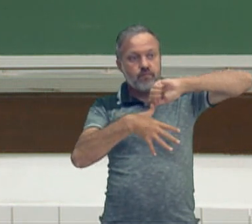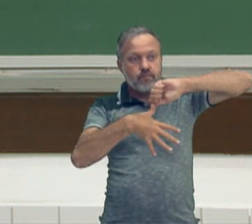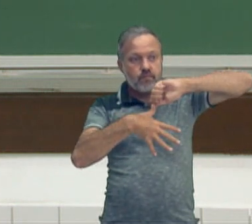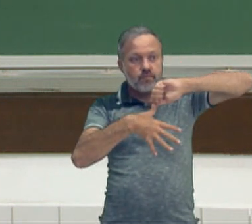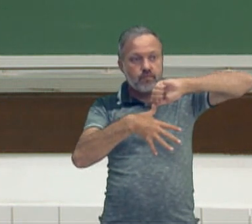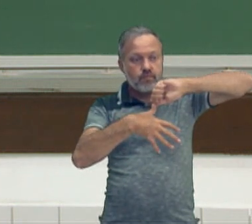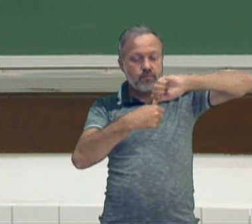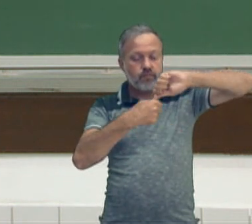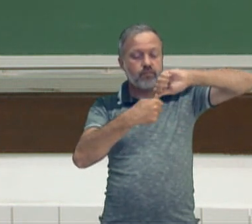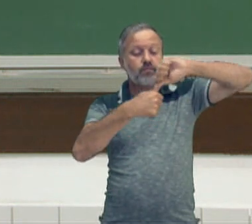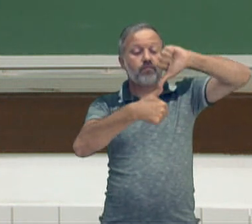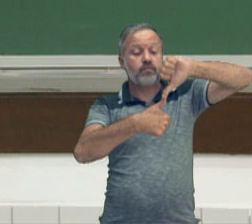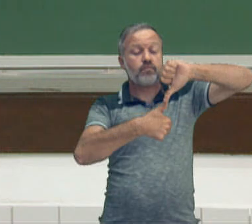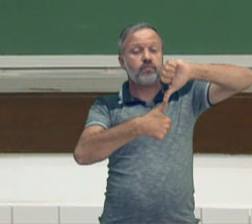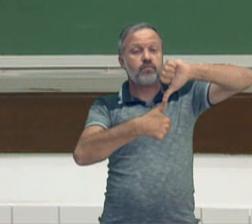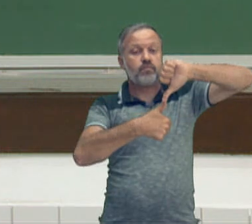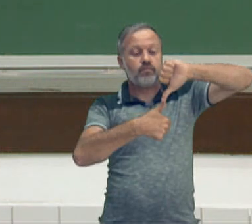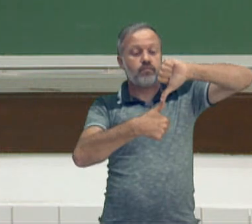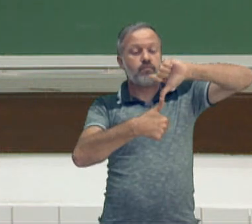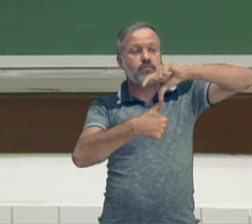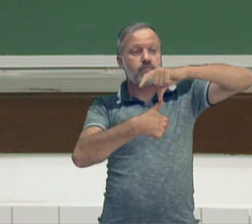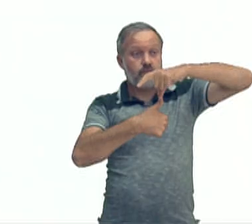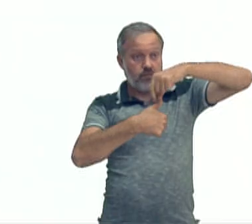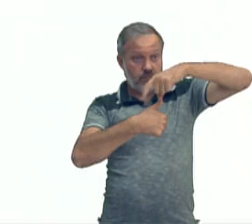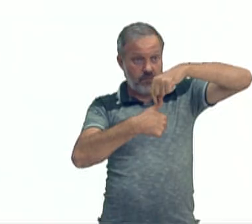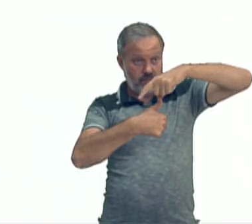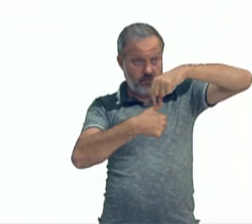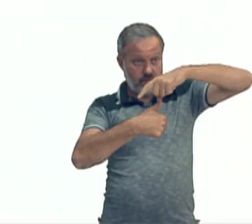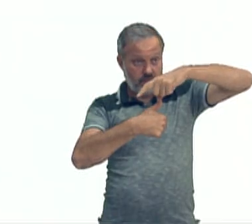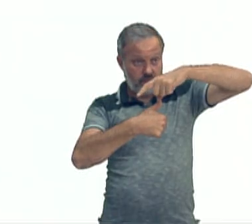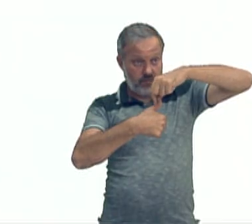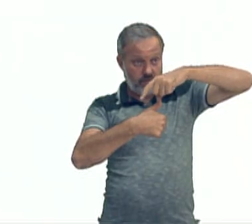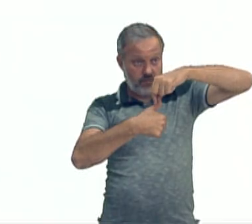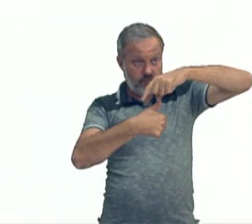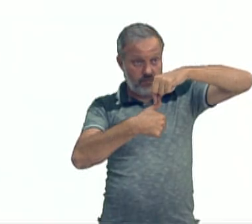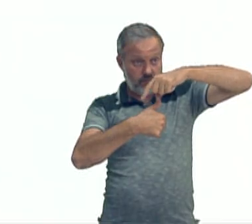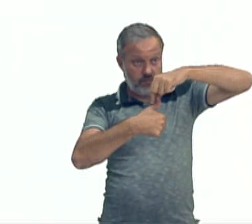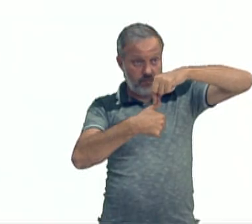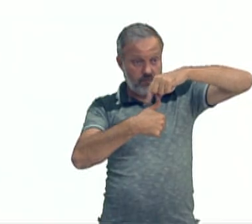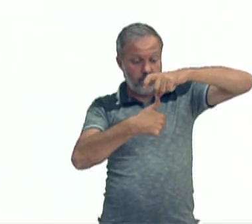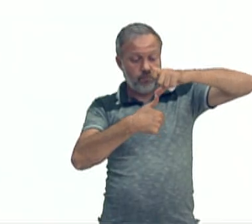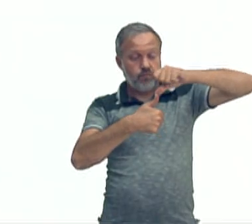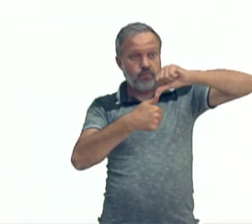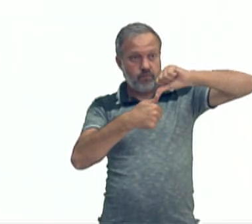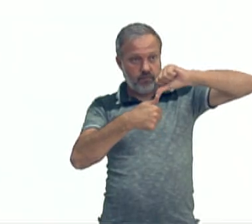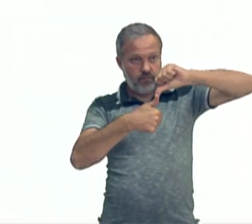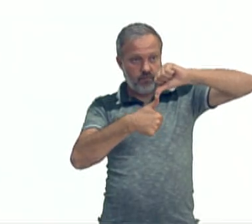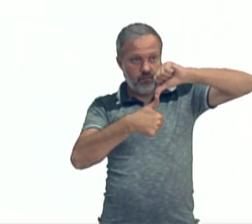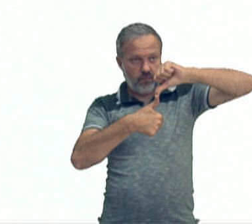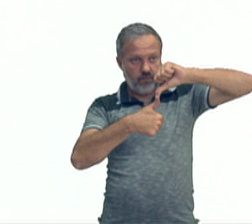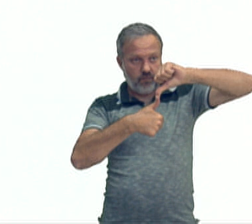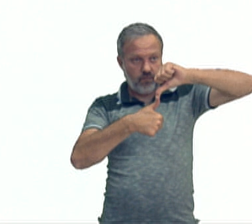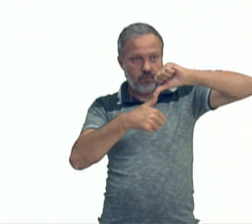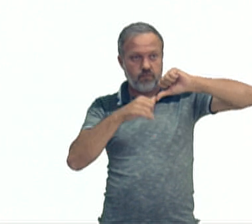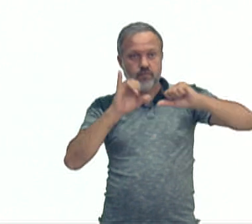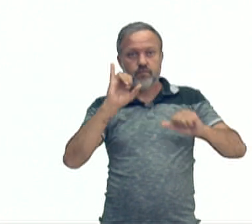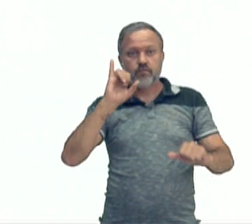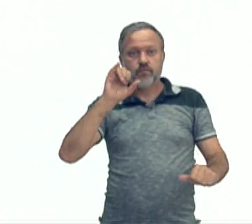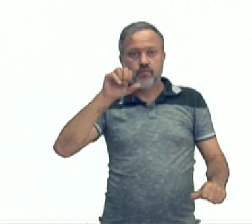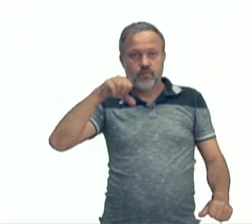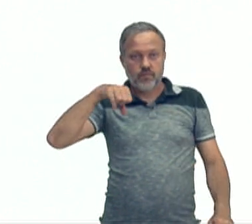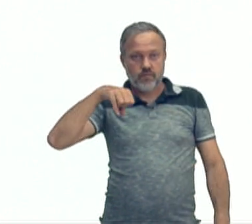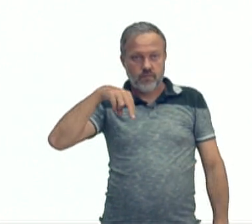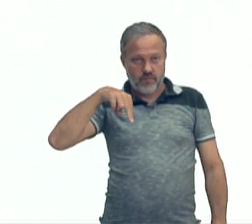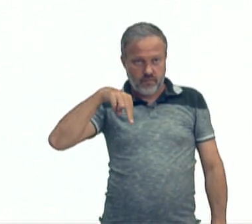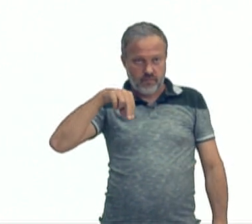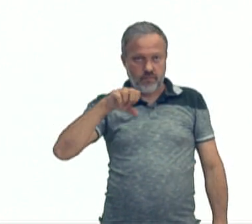da América Central, a gente divide em 2 partes, a parte insular e o istmo. O istmo é aquele